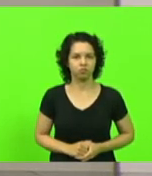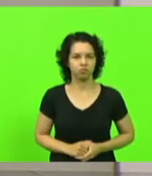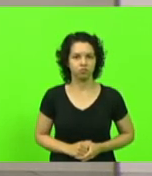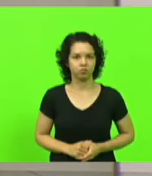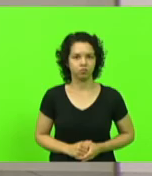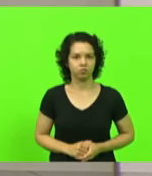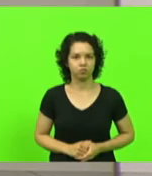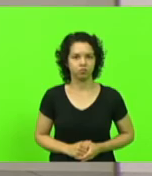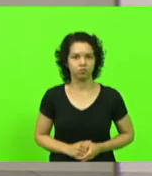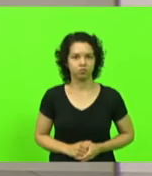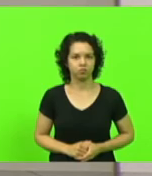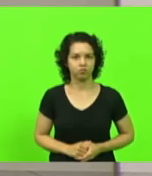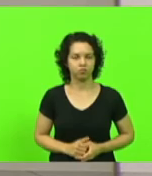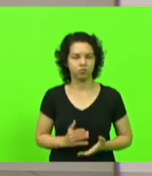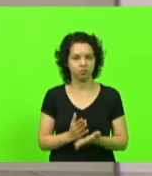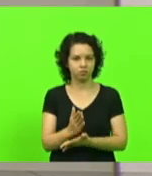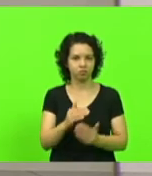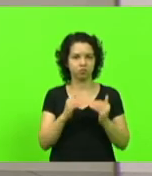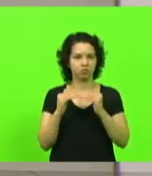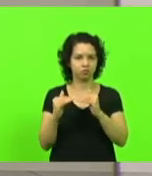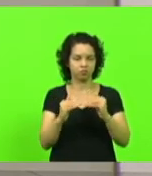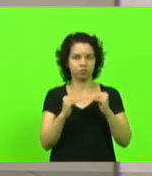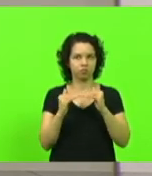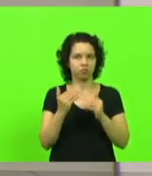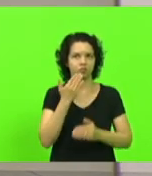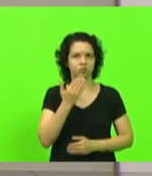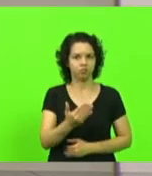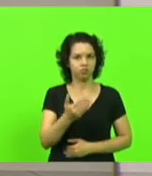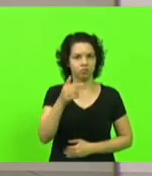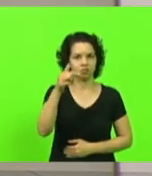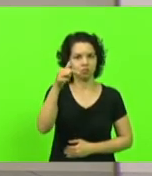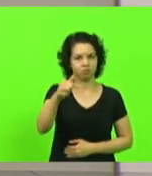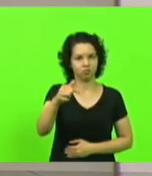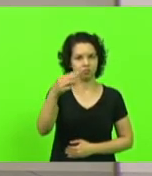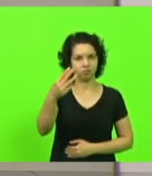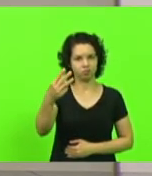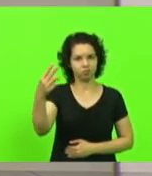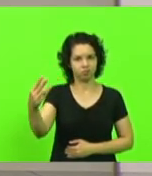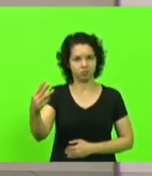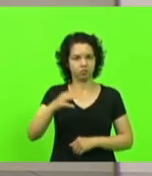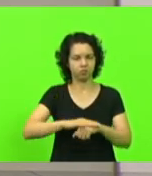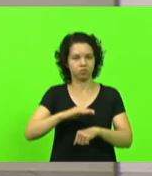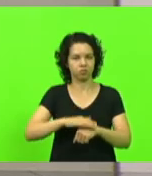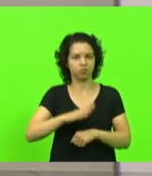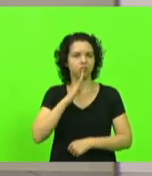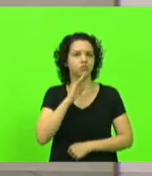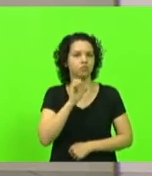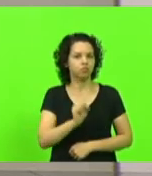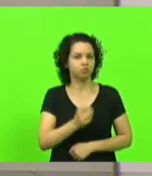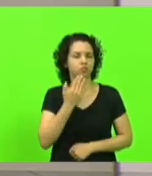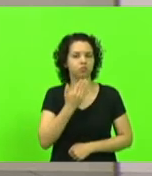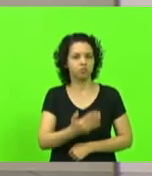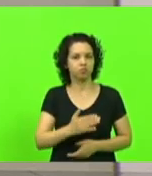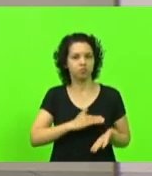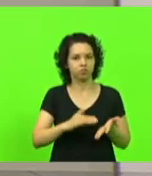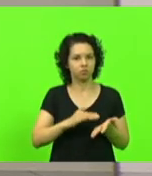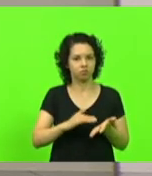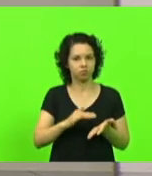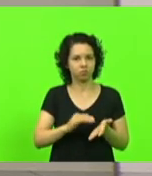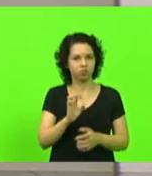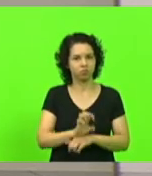encontram. Aprovado por unanimidade. Pedido de informação 733, autor deputado Bruno Souza, solicitando ao secretário de Estado da